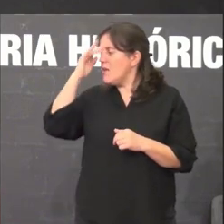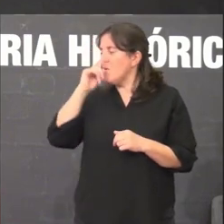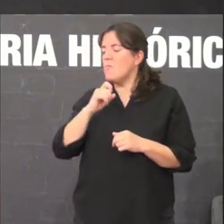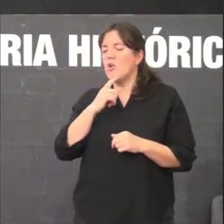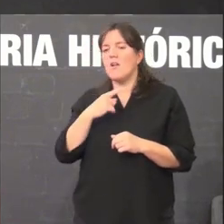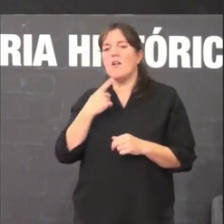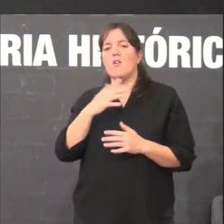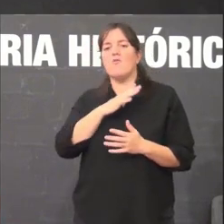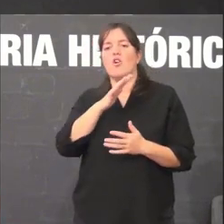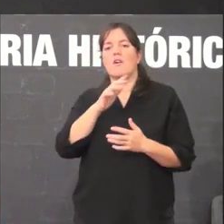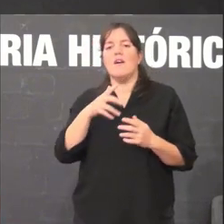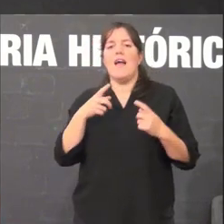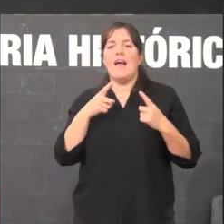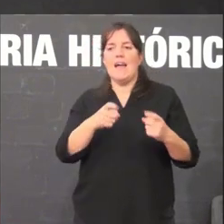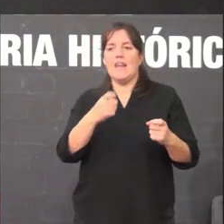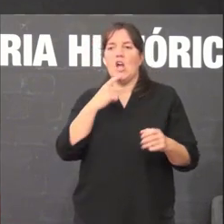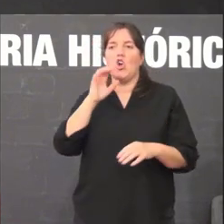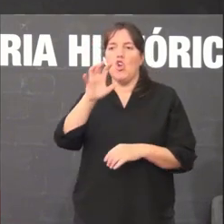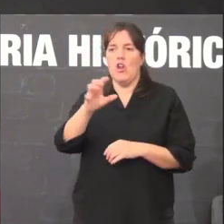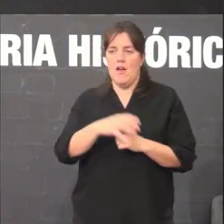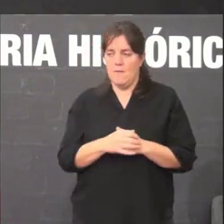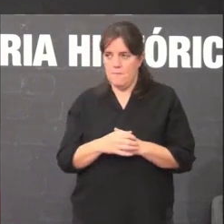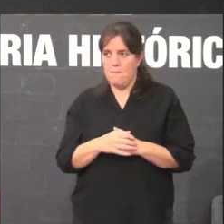a guerra colonial.